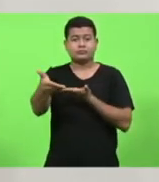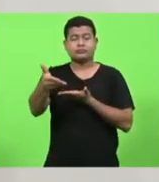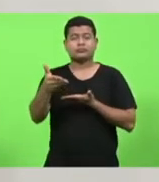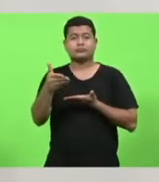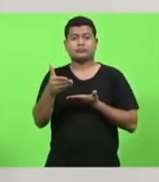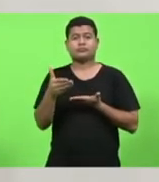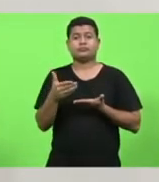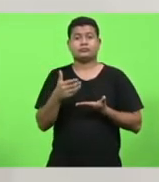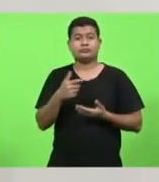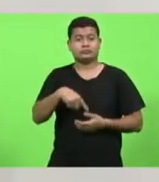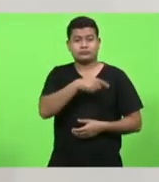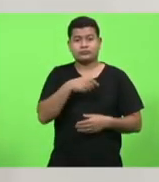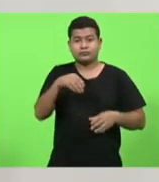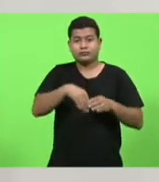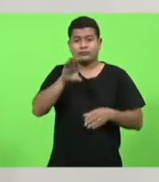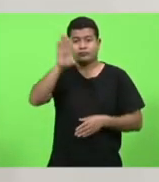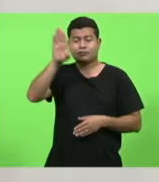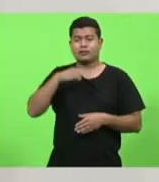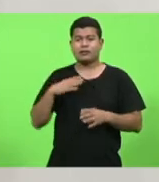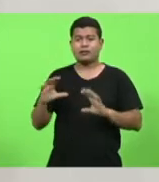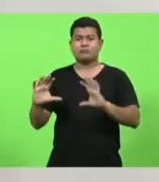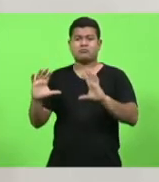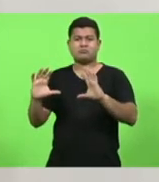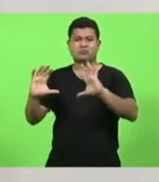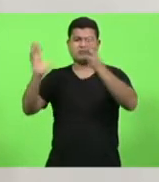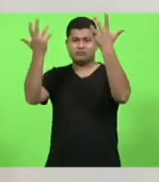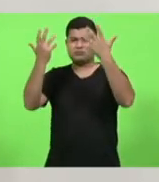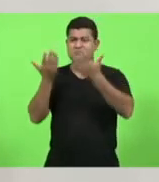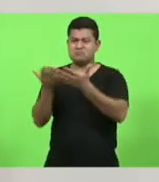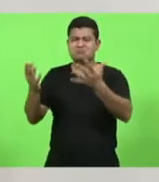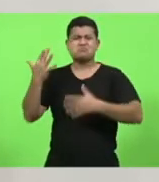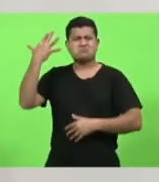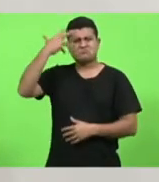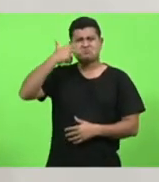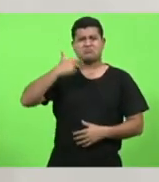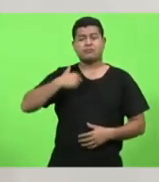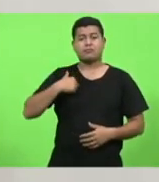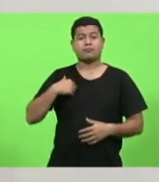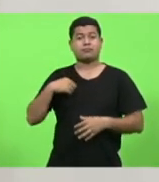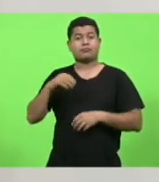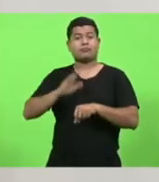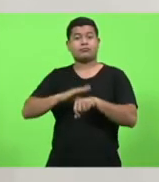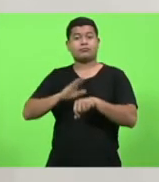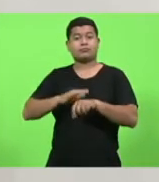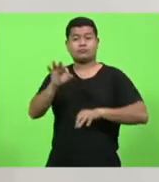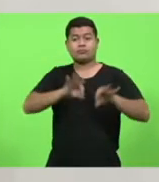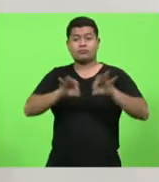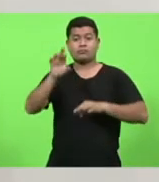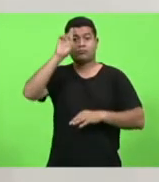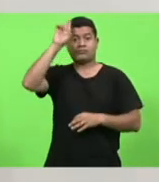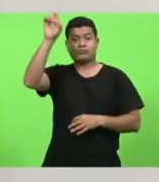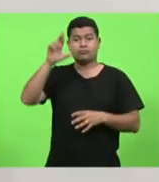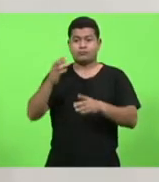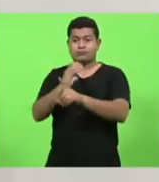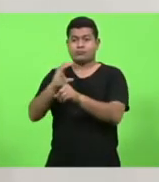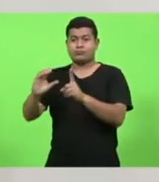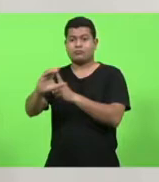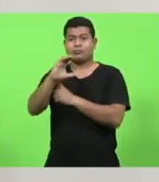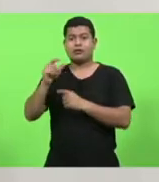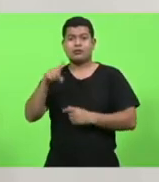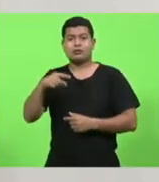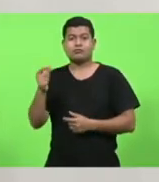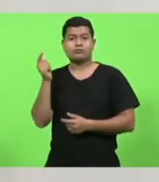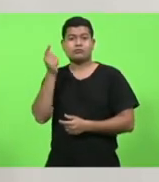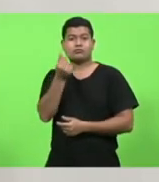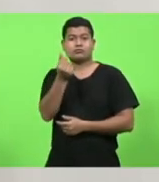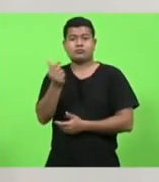foi feita uma festa maravilhosa, organizada pela comunidade. Essa festa era relacionada à arrecadação de